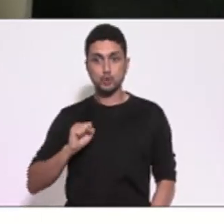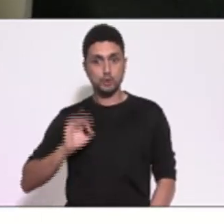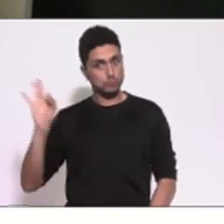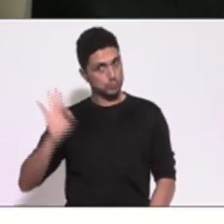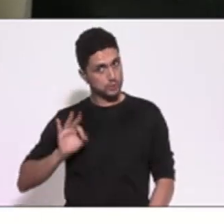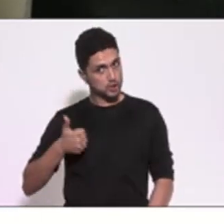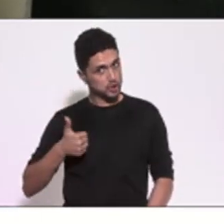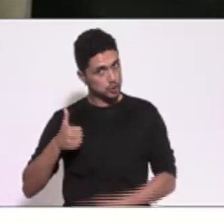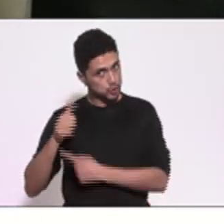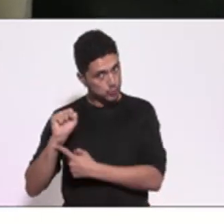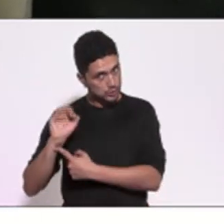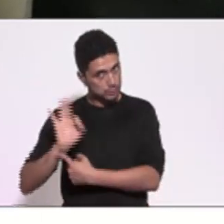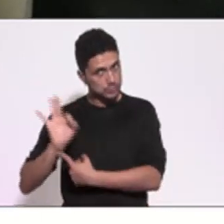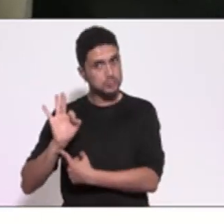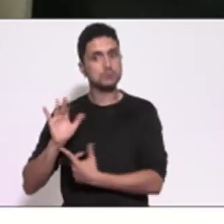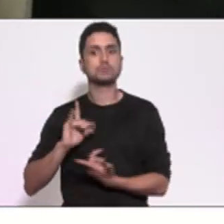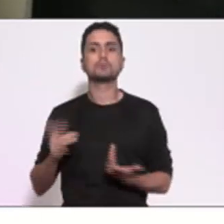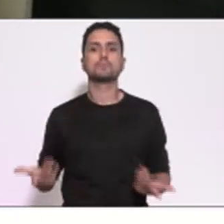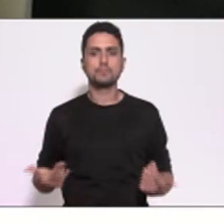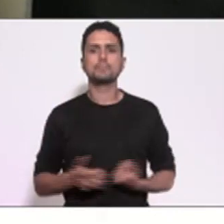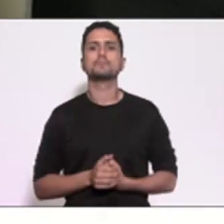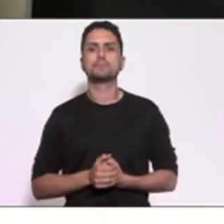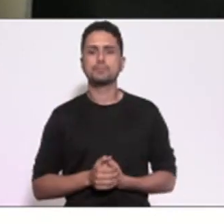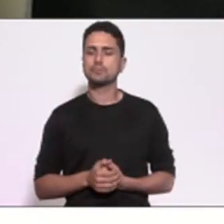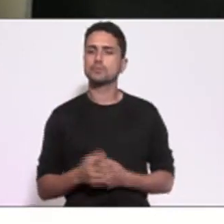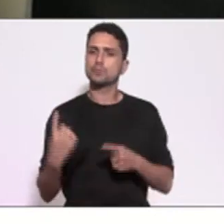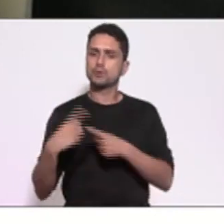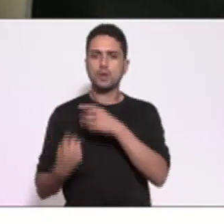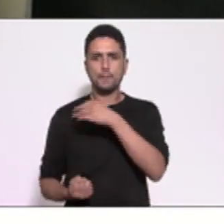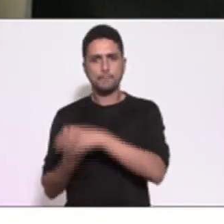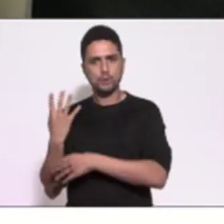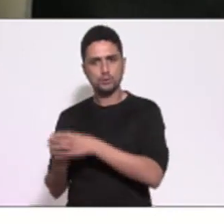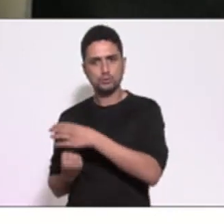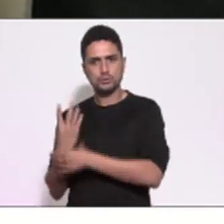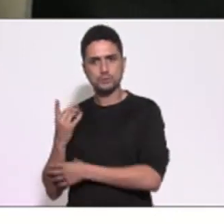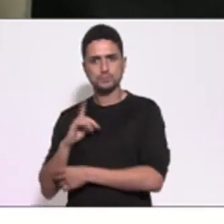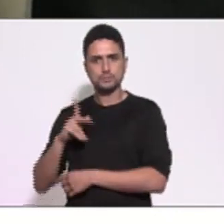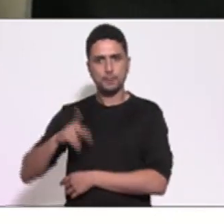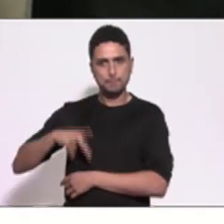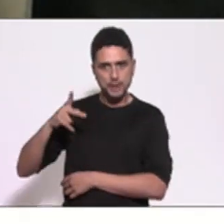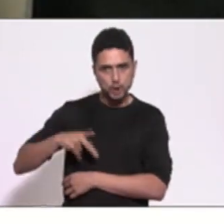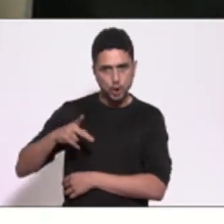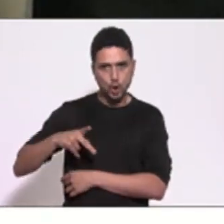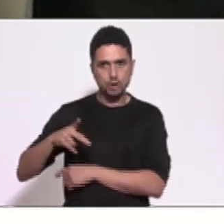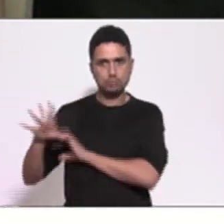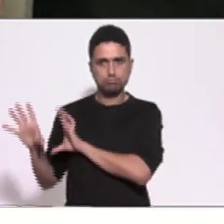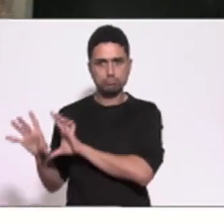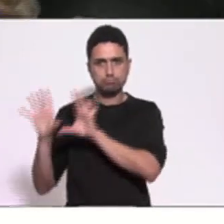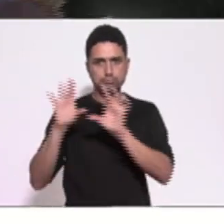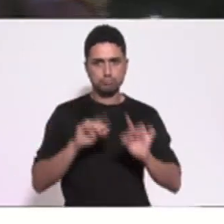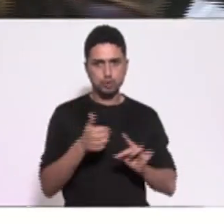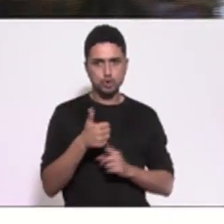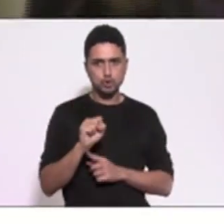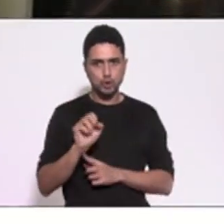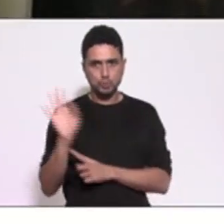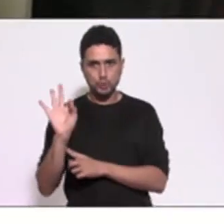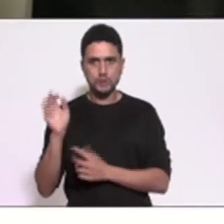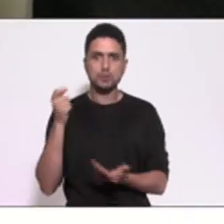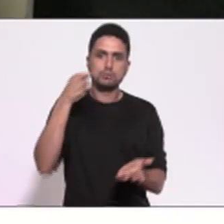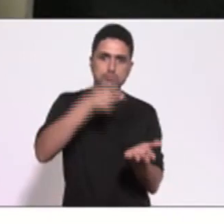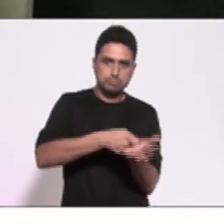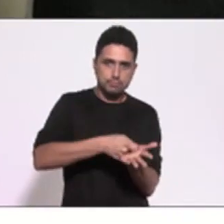exatamente na origem da produção petrolífera, bastando colocar lá